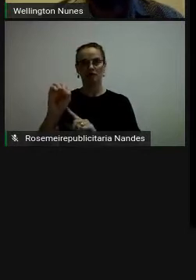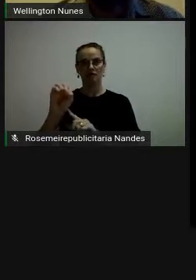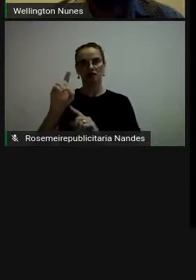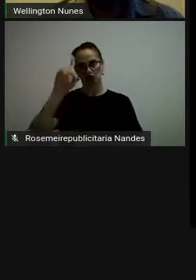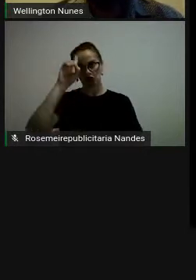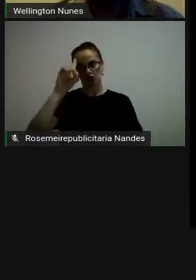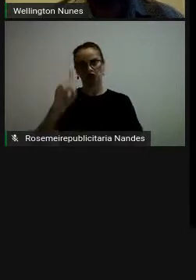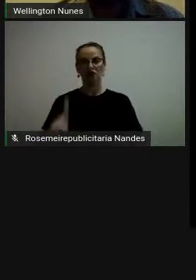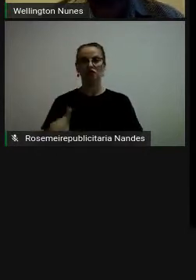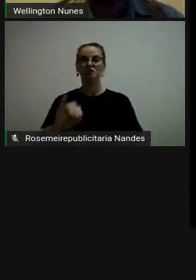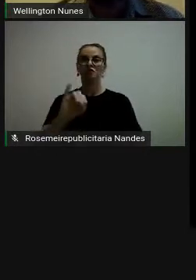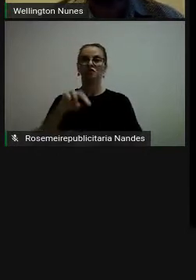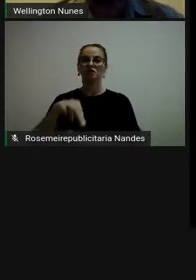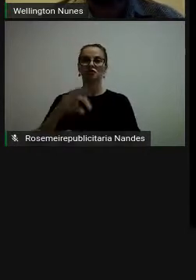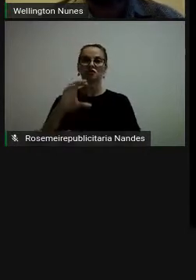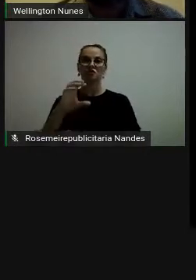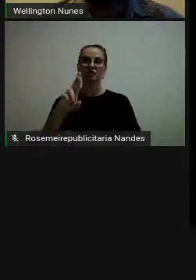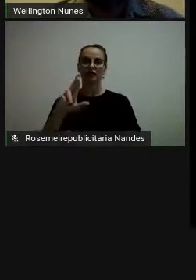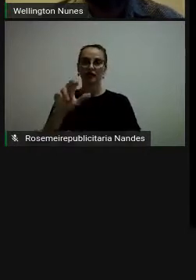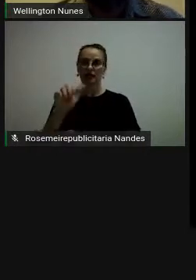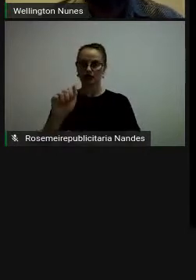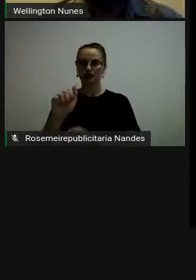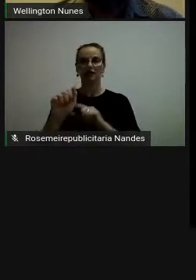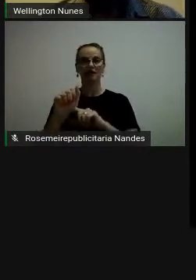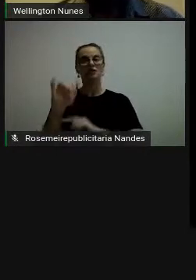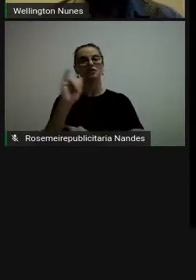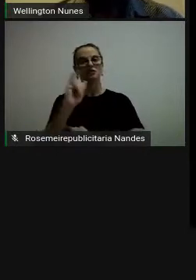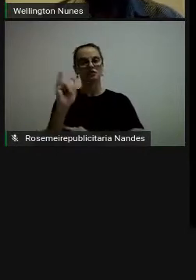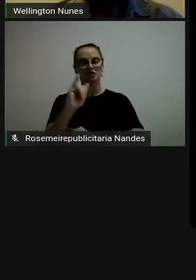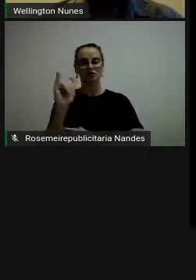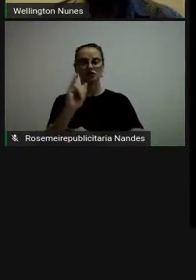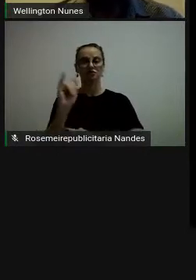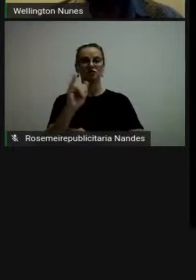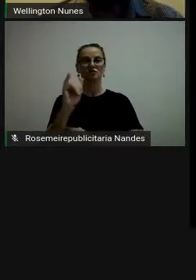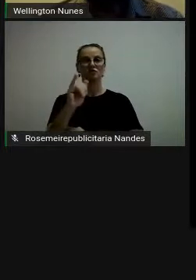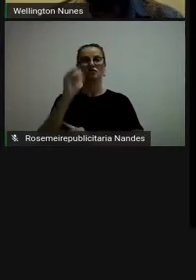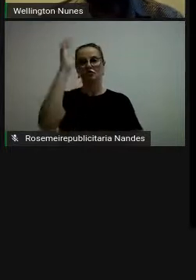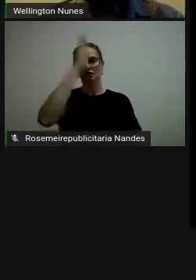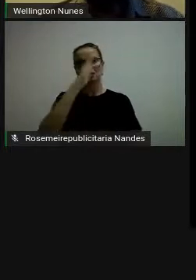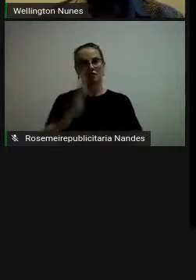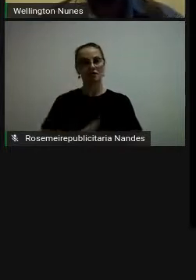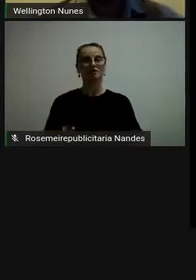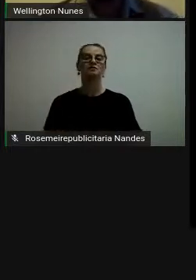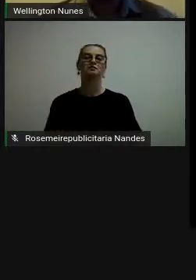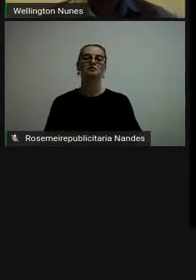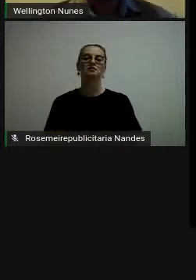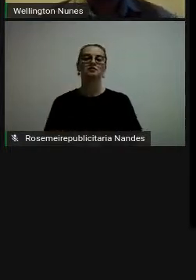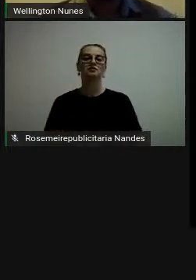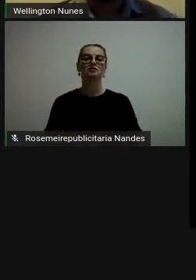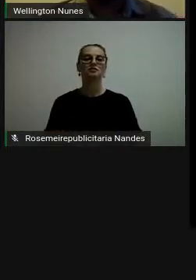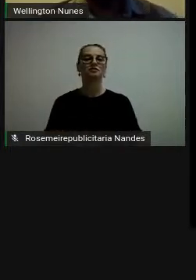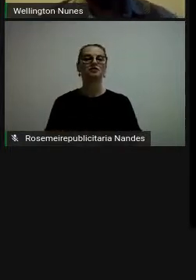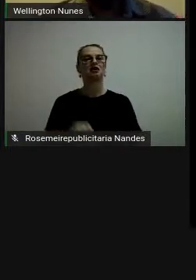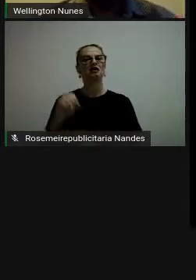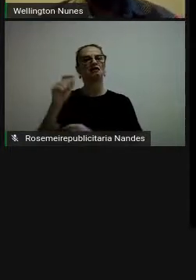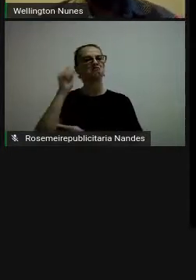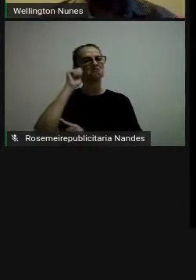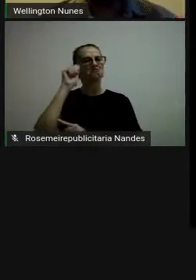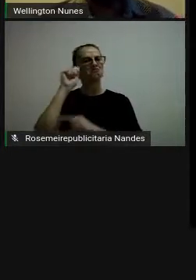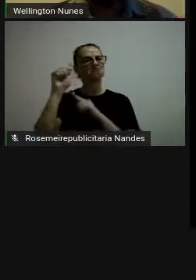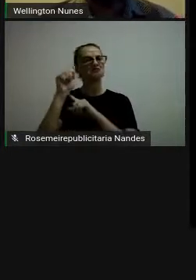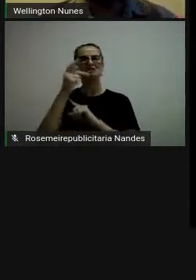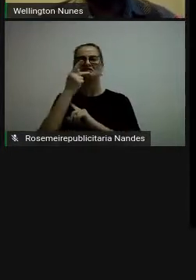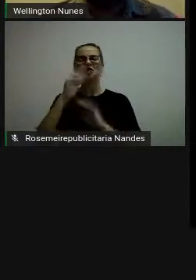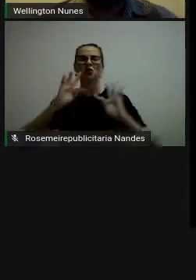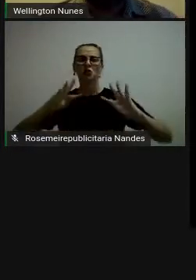INPE, o Instituto Nacional de Pesquisas Espaciais. E ele diz algo que é assim: tudo que acontece,